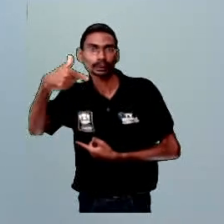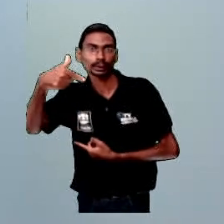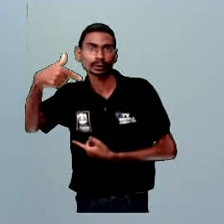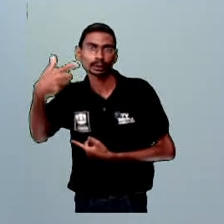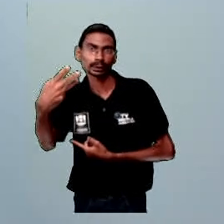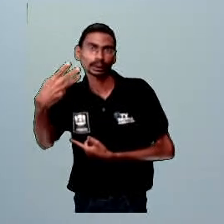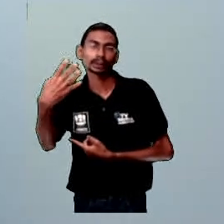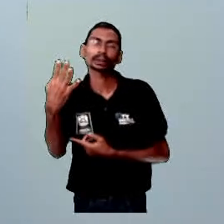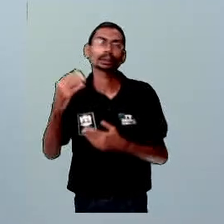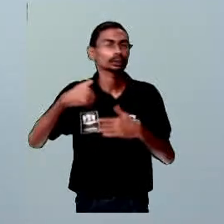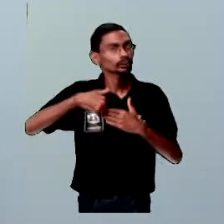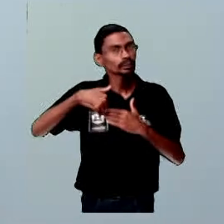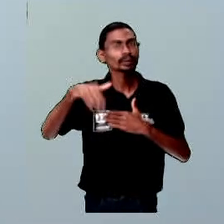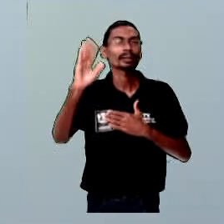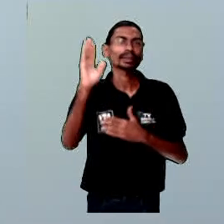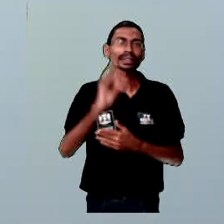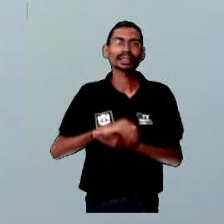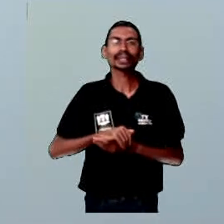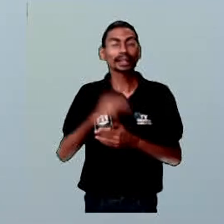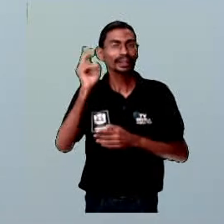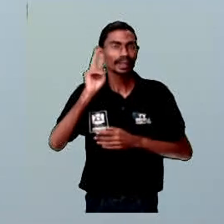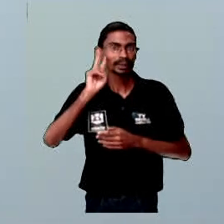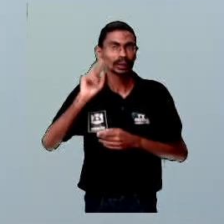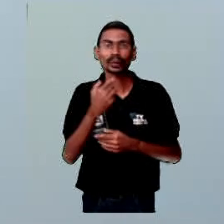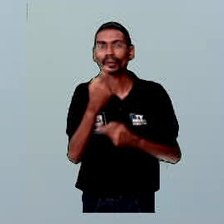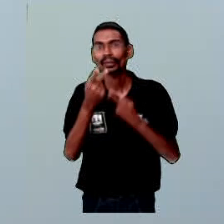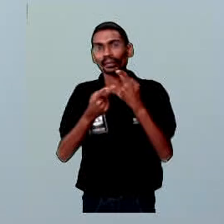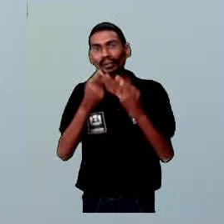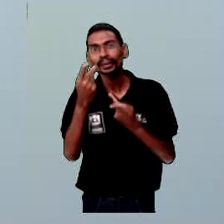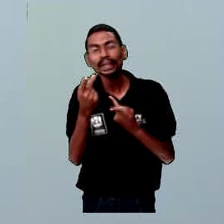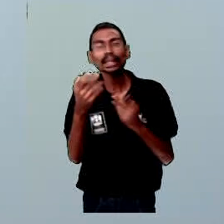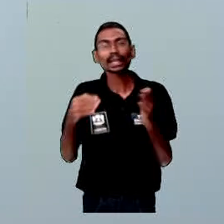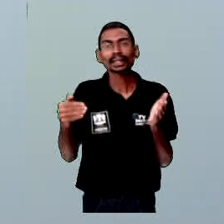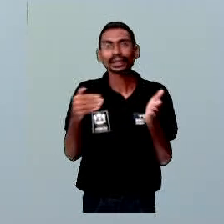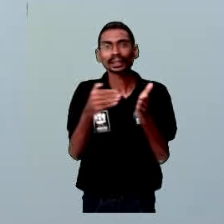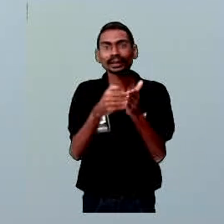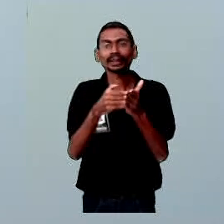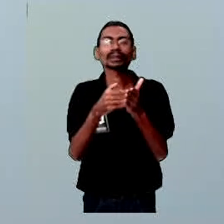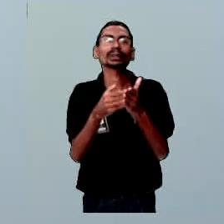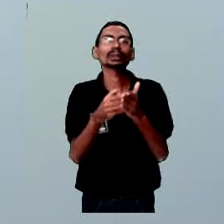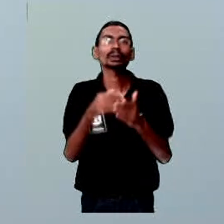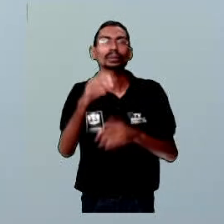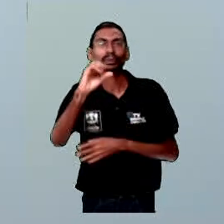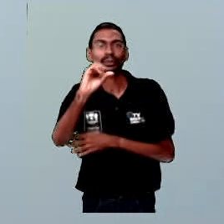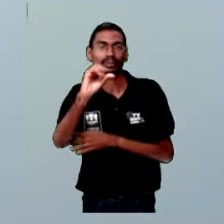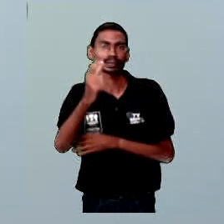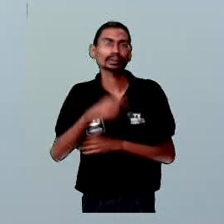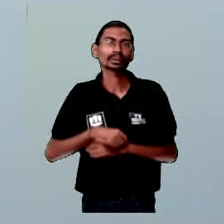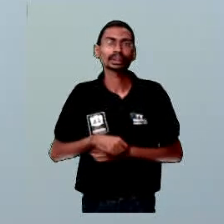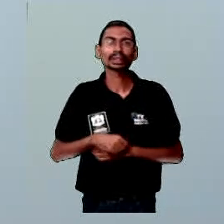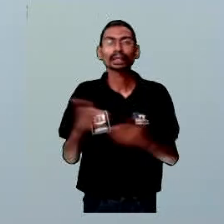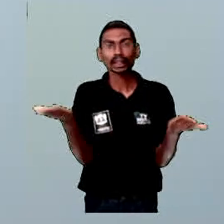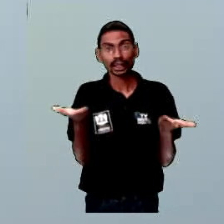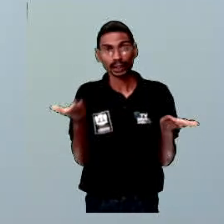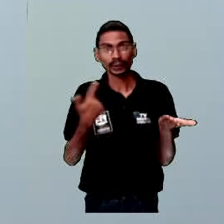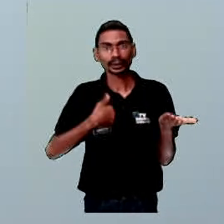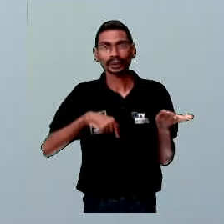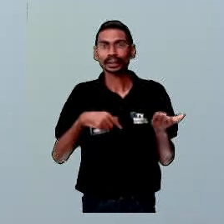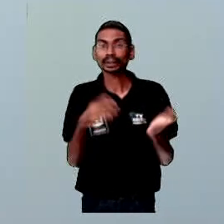assim sucessivamente. Lembra que eu falei até o 9? Era símbolo. Agora a gente está falando de número, que